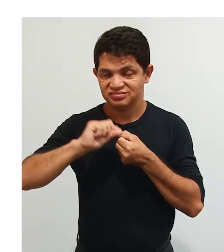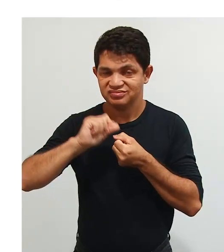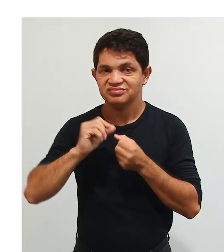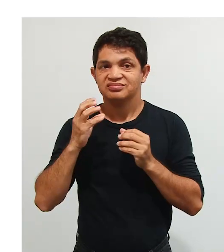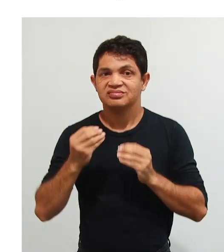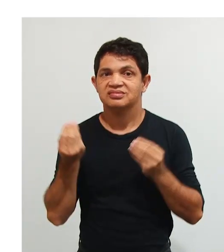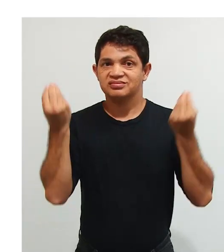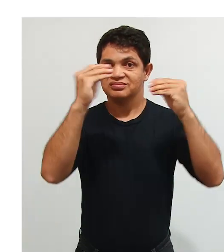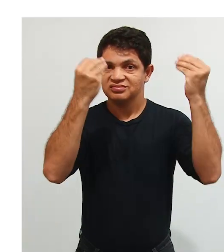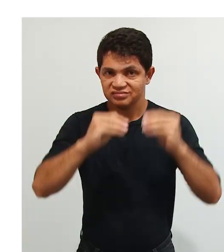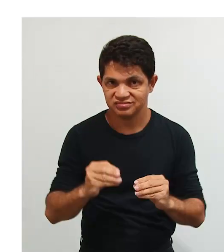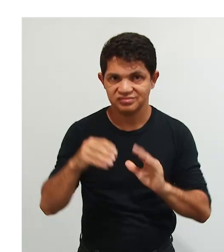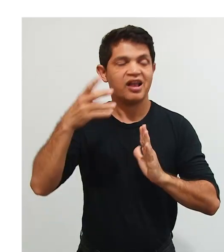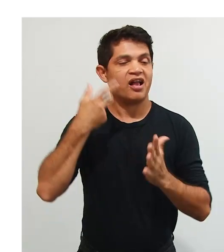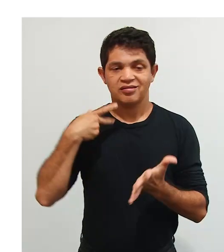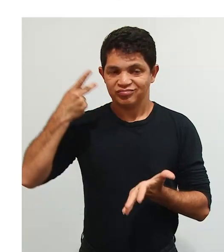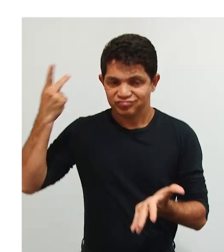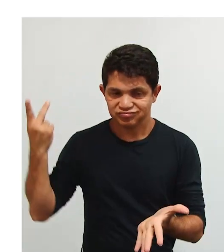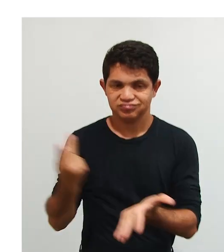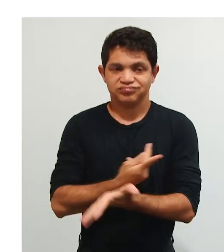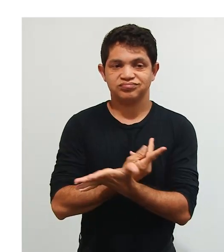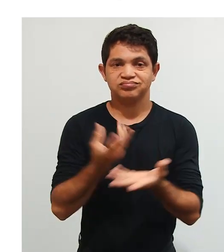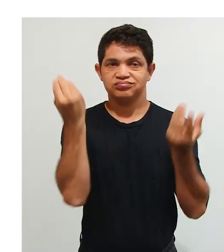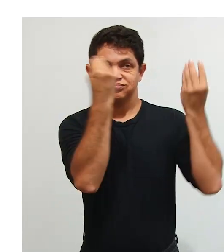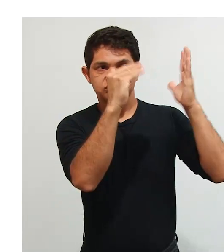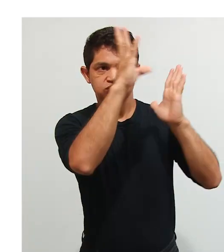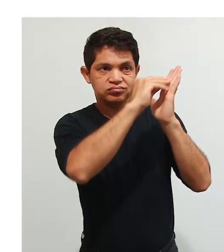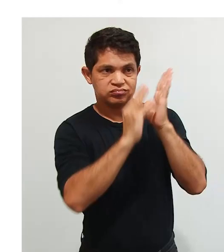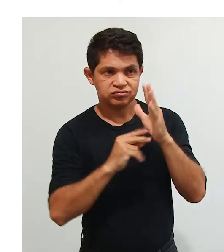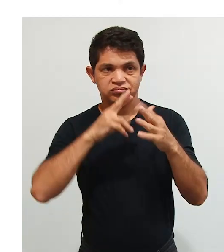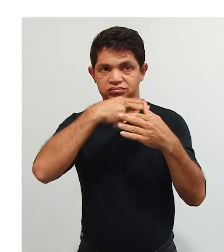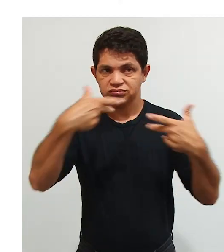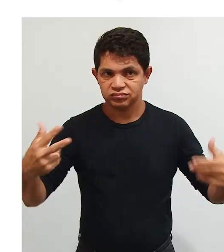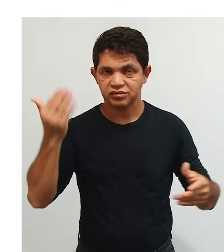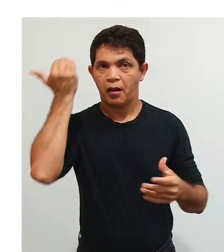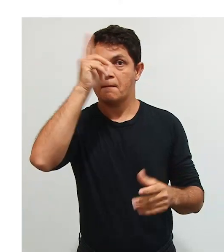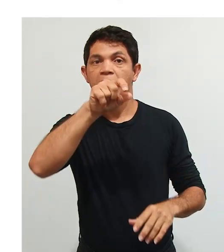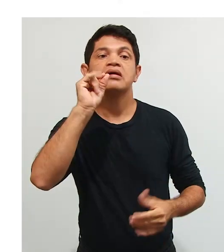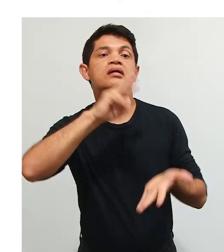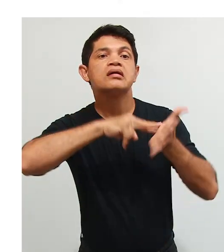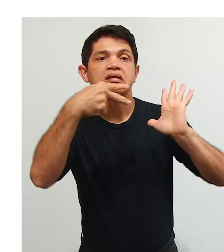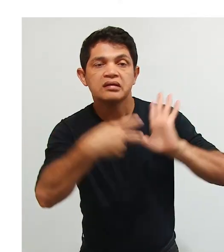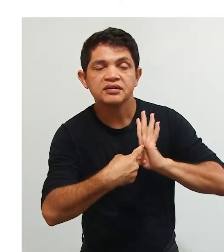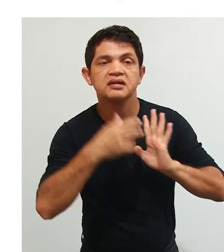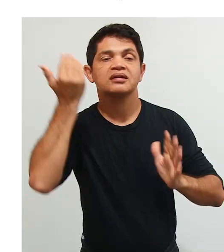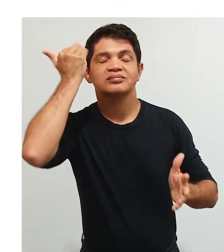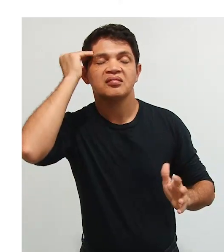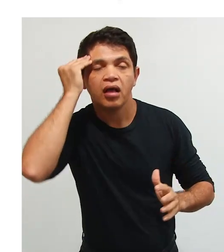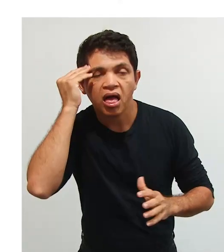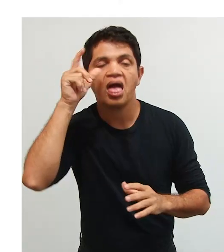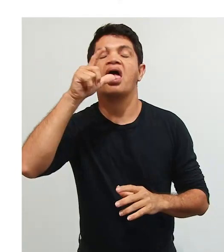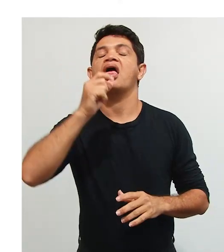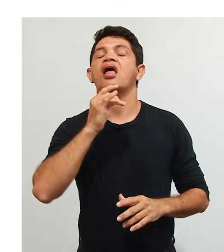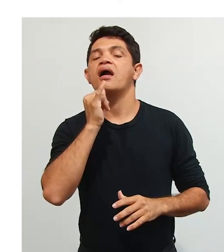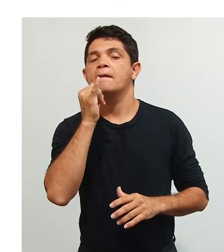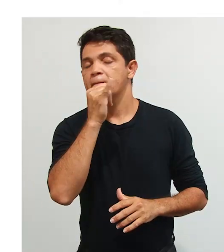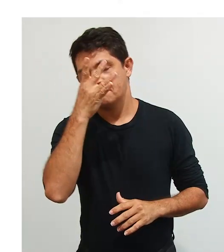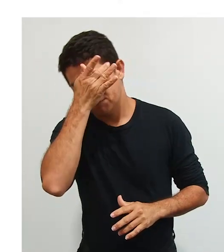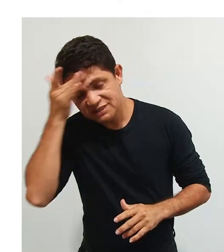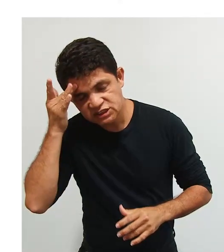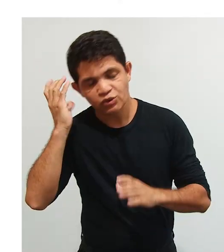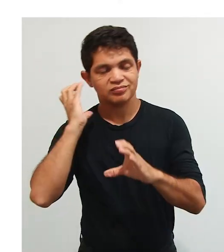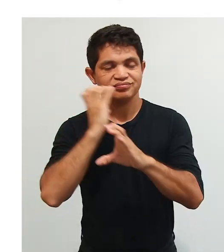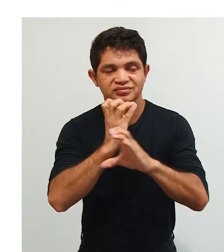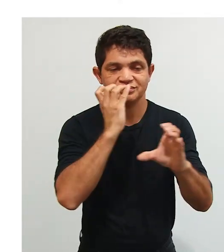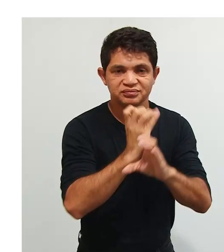está completamente errado. Então, isso leva a mal-entendidos. E a falta de empatia, que é uma dificuldade de